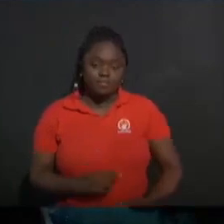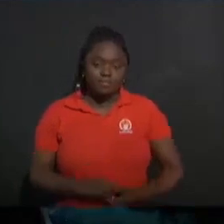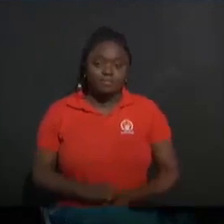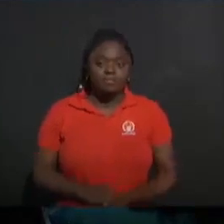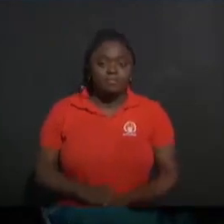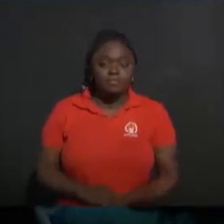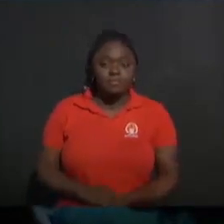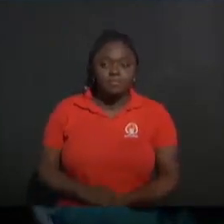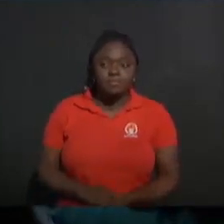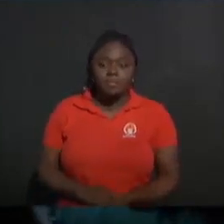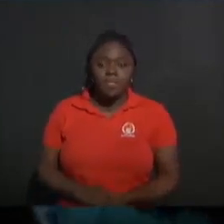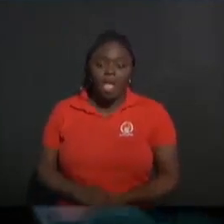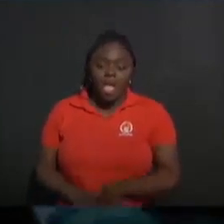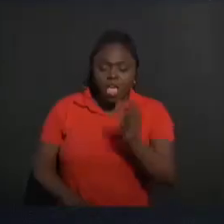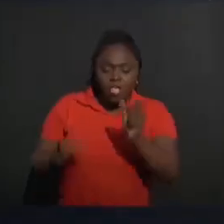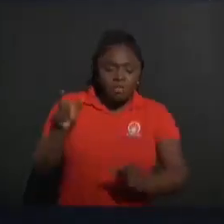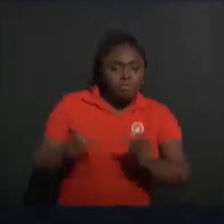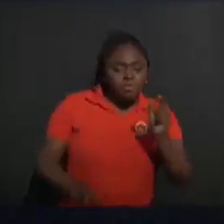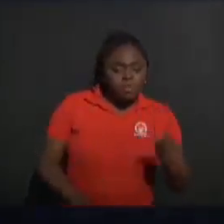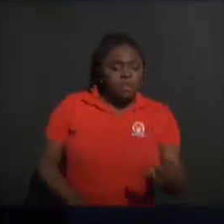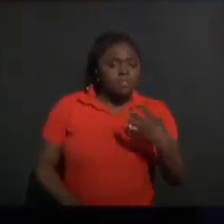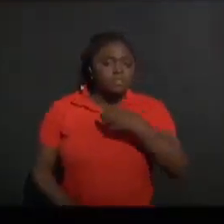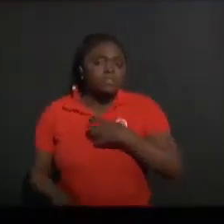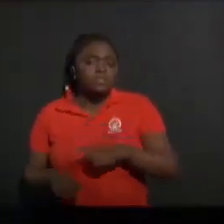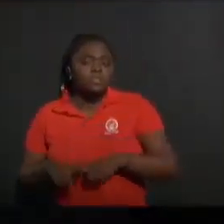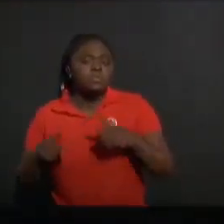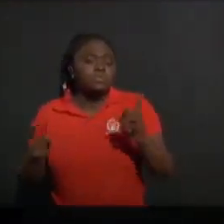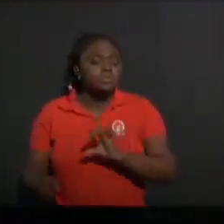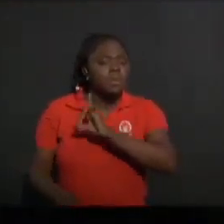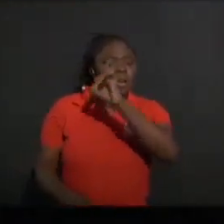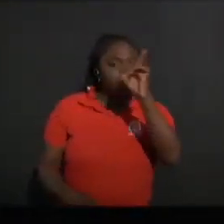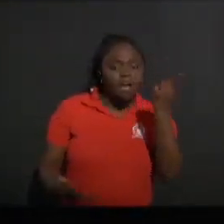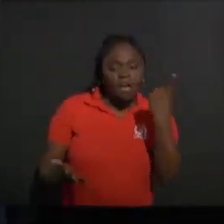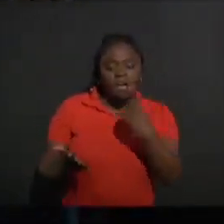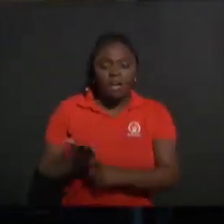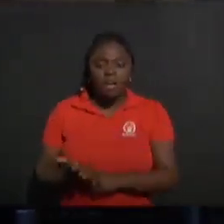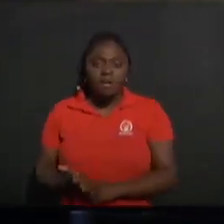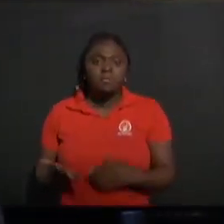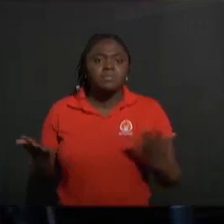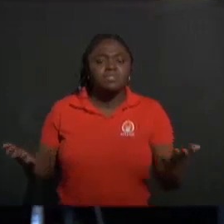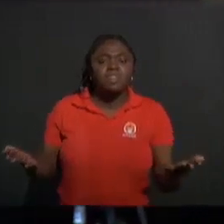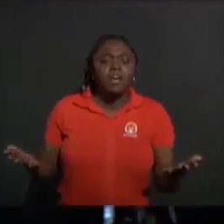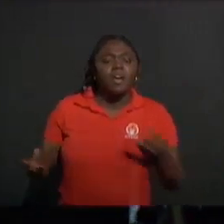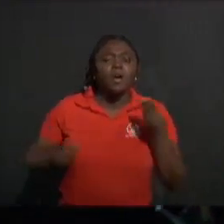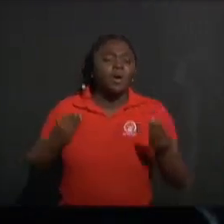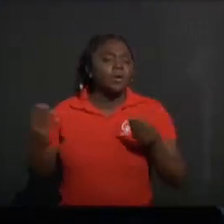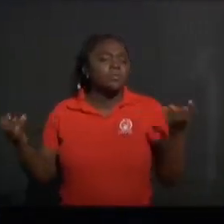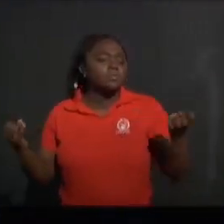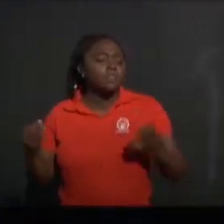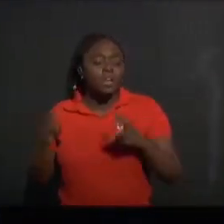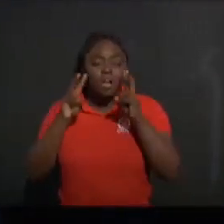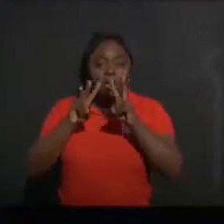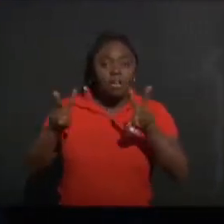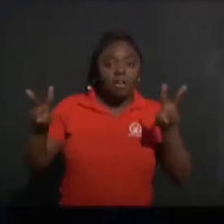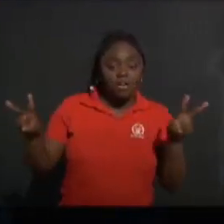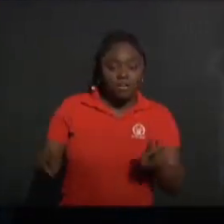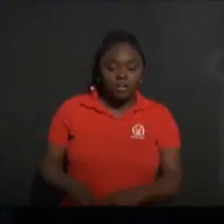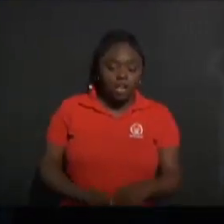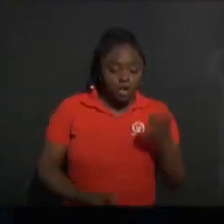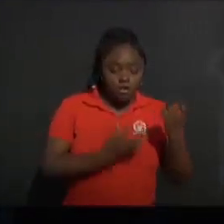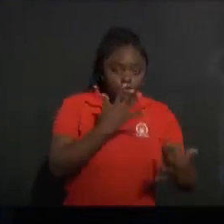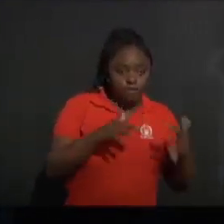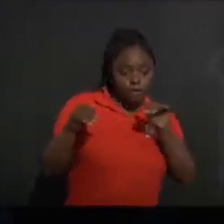Muita gente também sentiu, Lucinho, mas as datas não bateram, beleza, mas contra sinais não há o que falar. O que que nós estamos vendo, gente? Fogo na